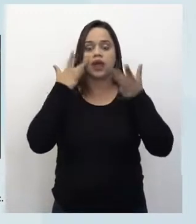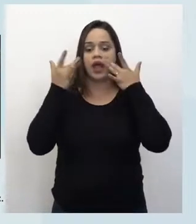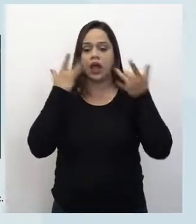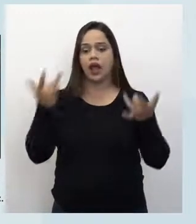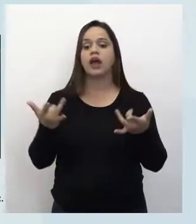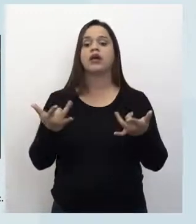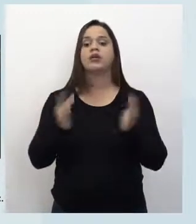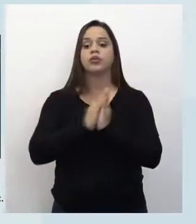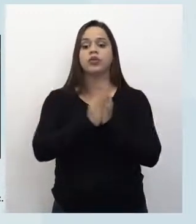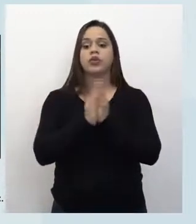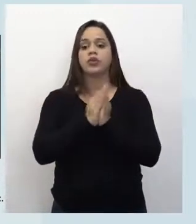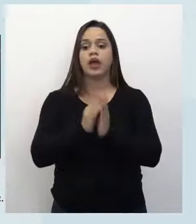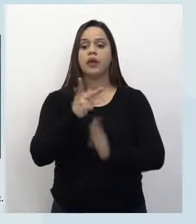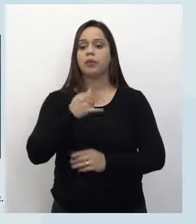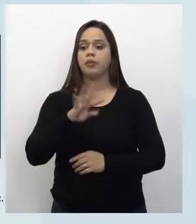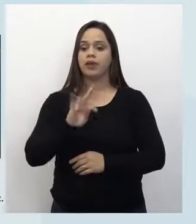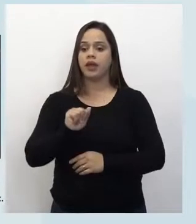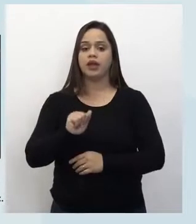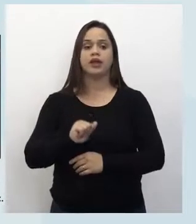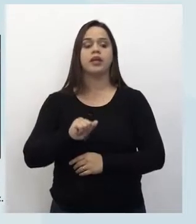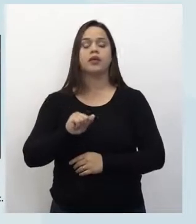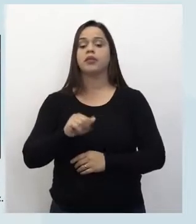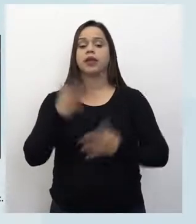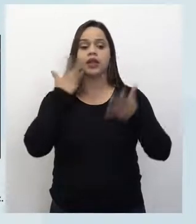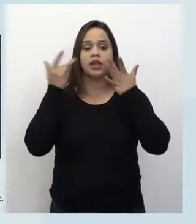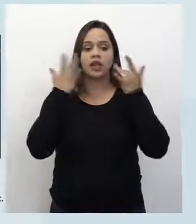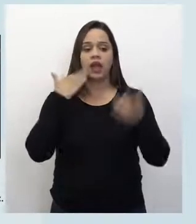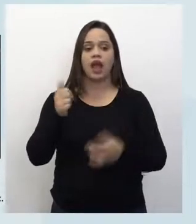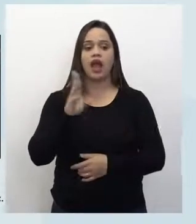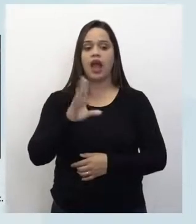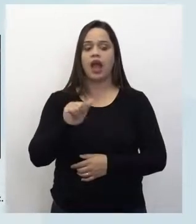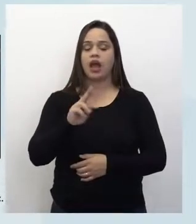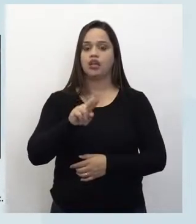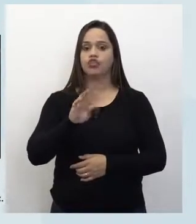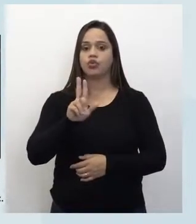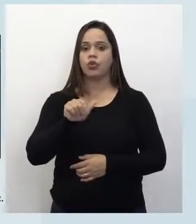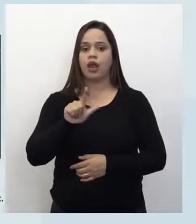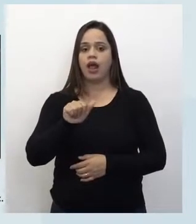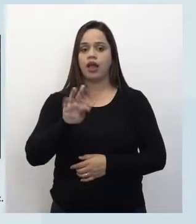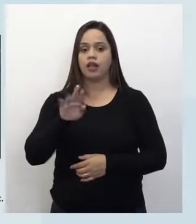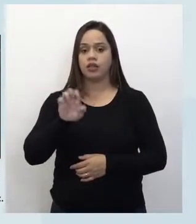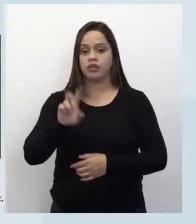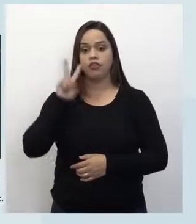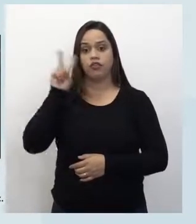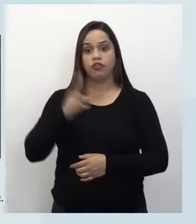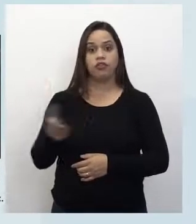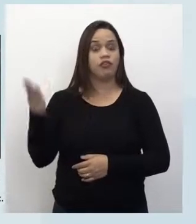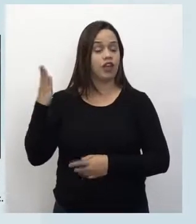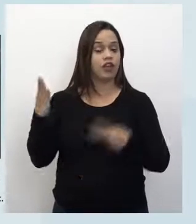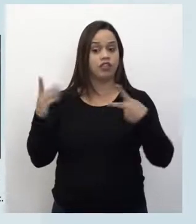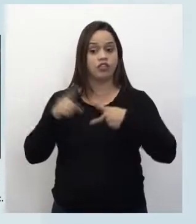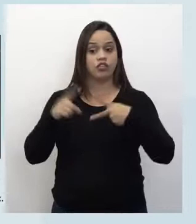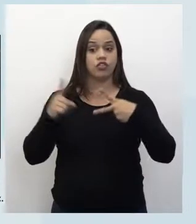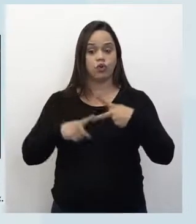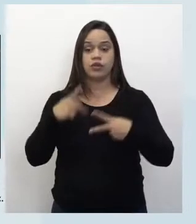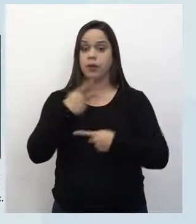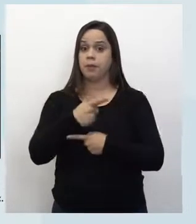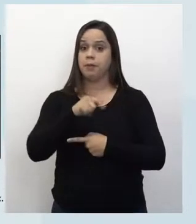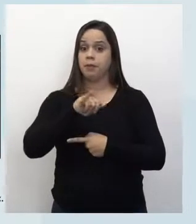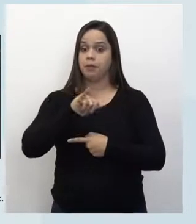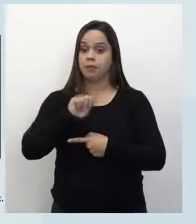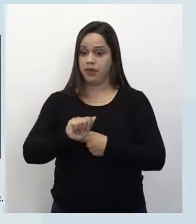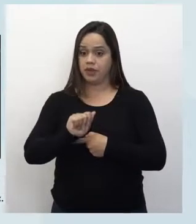Cia Articularte. Procurem ver se vocês conseguem ver no YouTube depois a Piafraus e o Ciatruques, eles têm peças